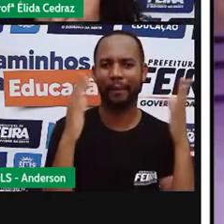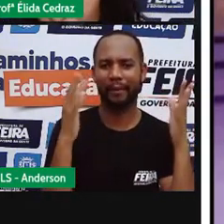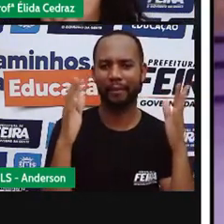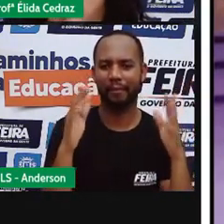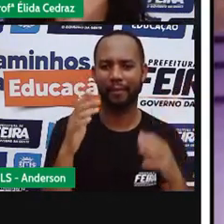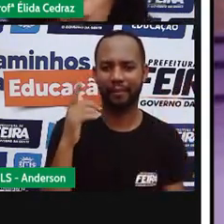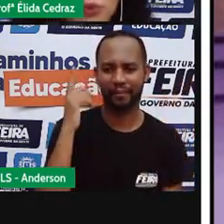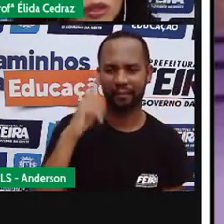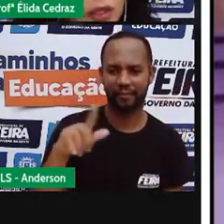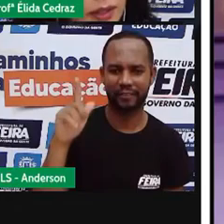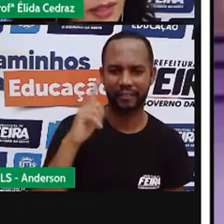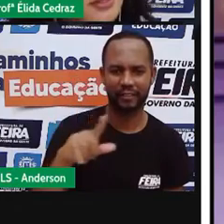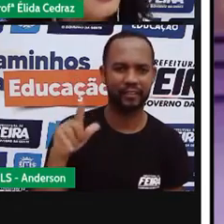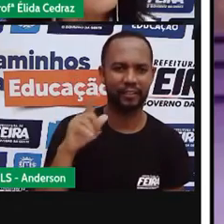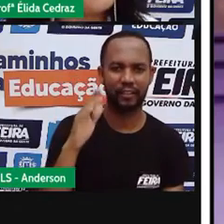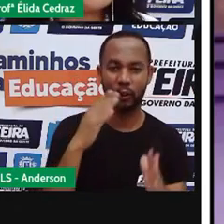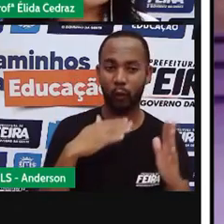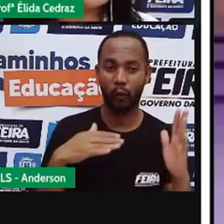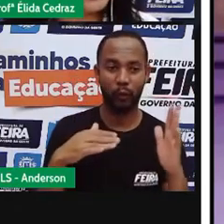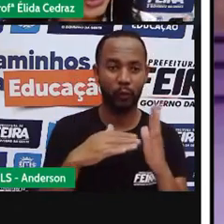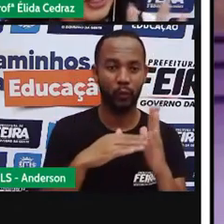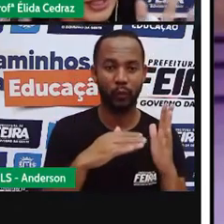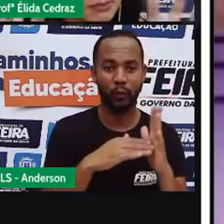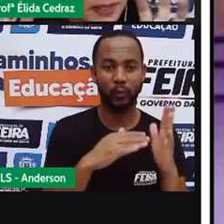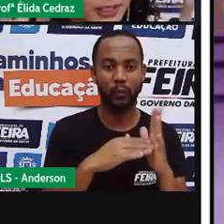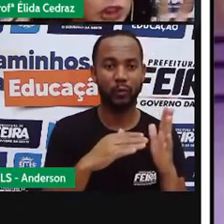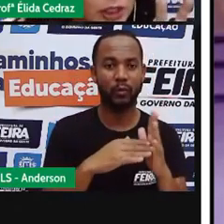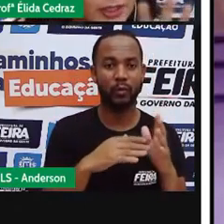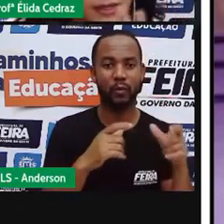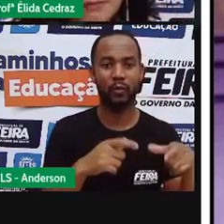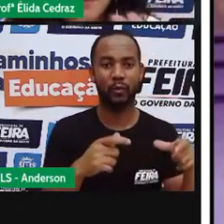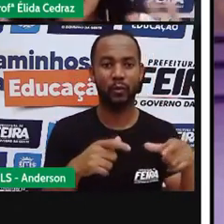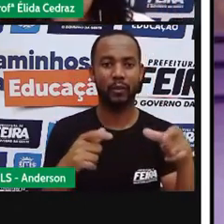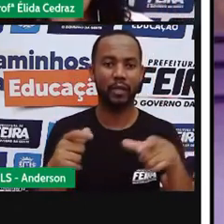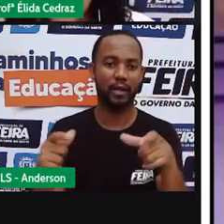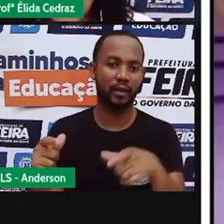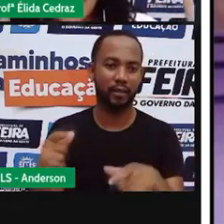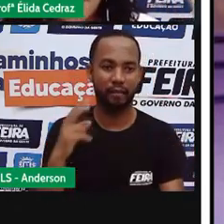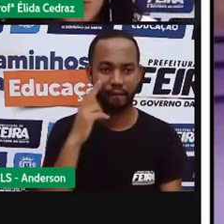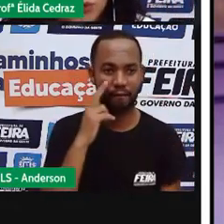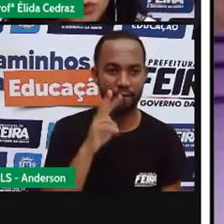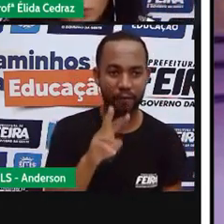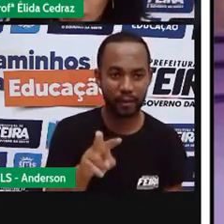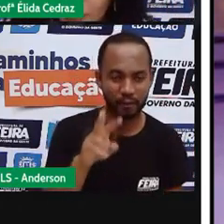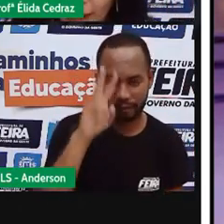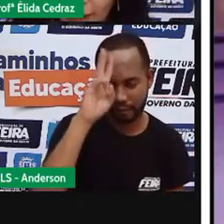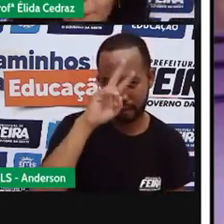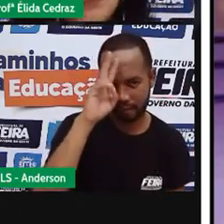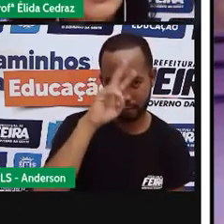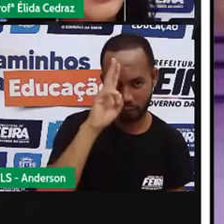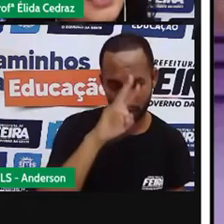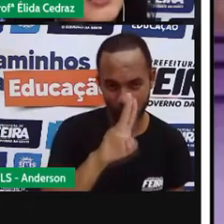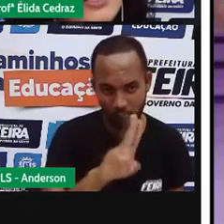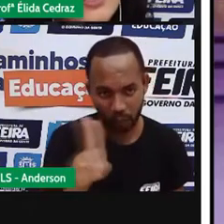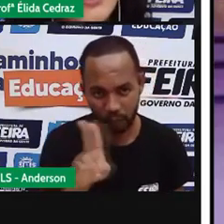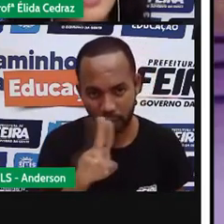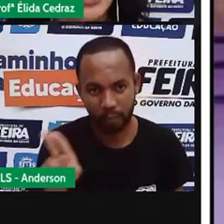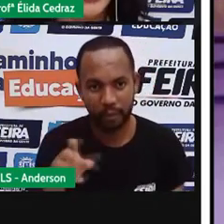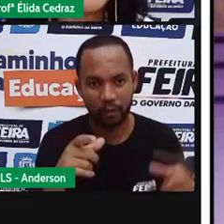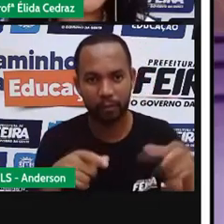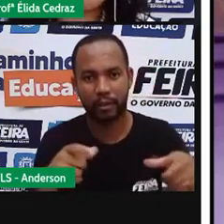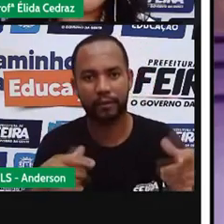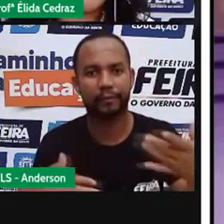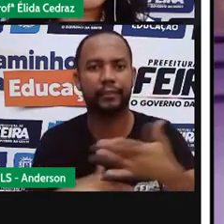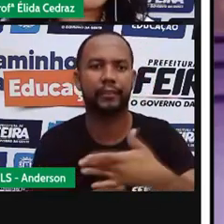quem acertou todas as dicas, pelas dicas, né? Viu a dica, lembrou o nome do bairro. A nossa